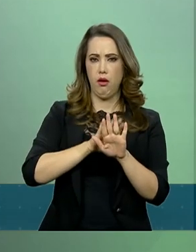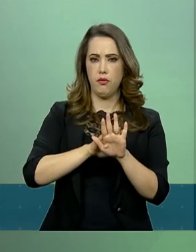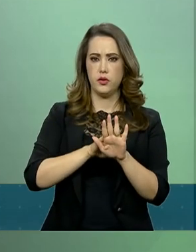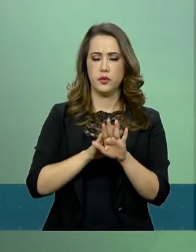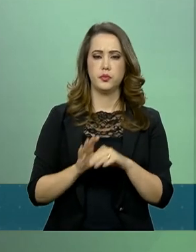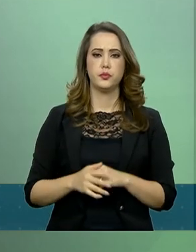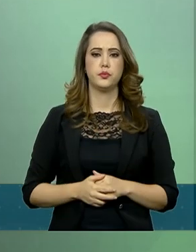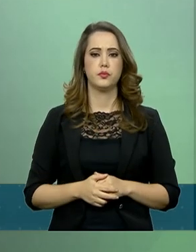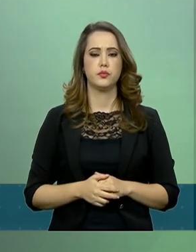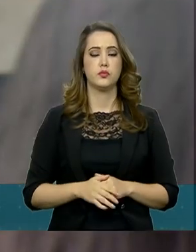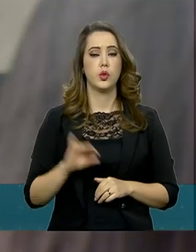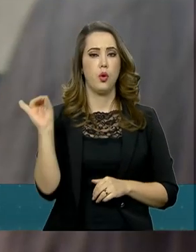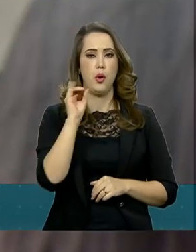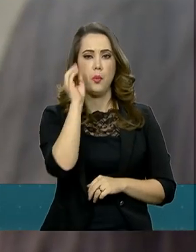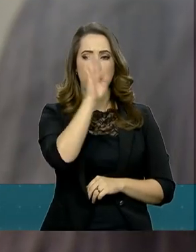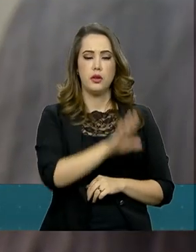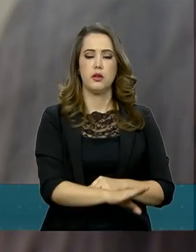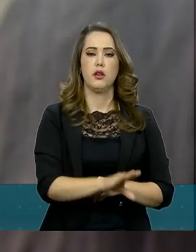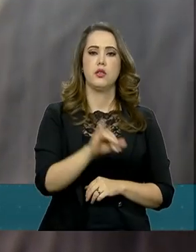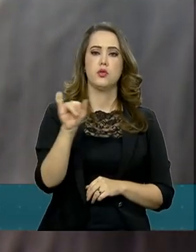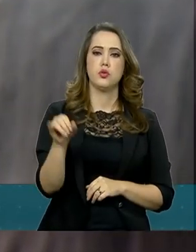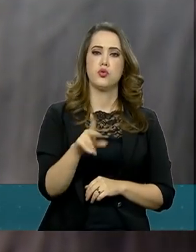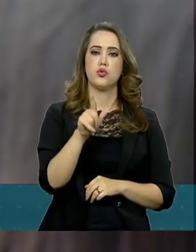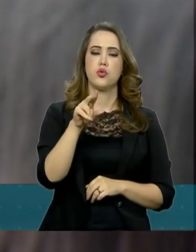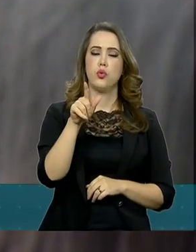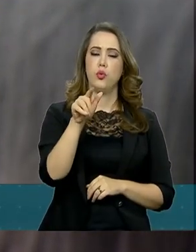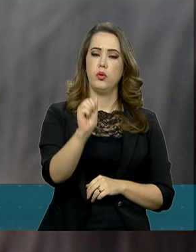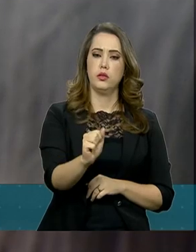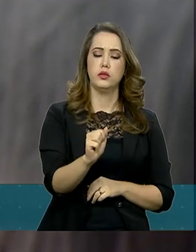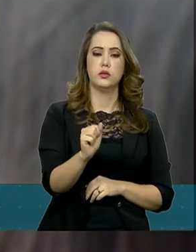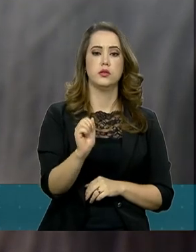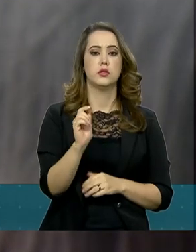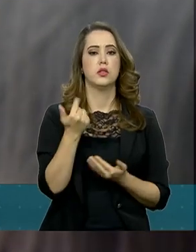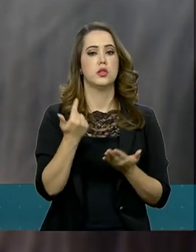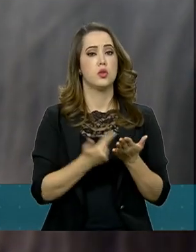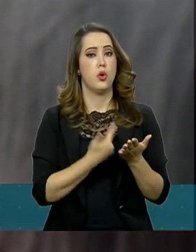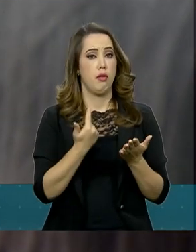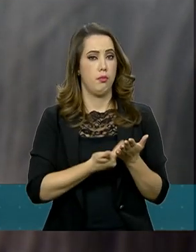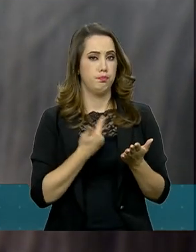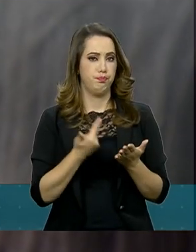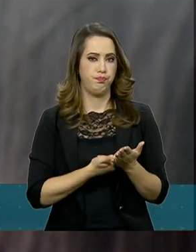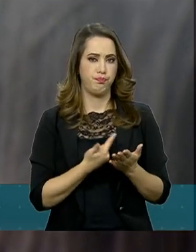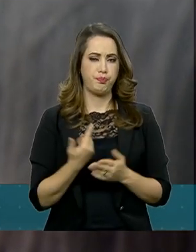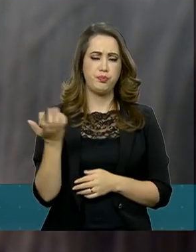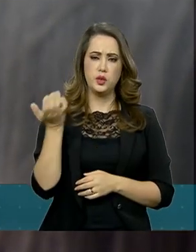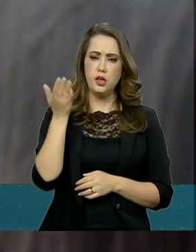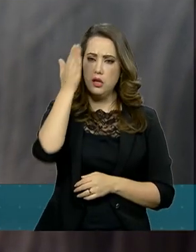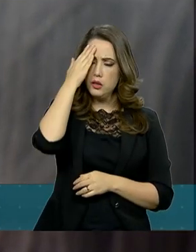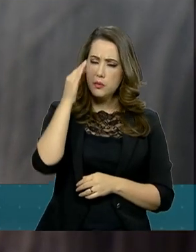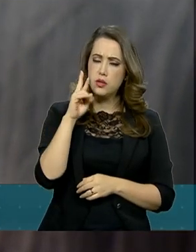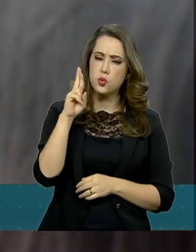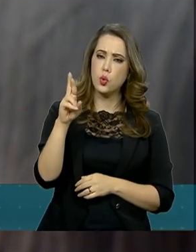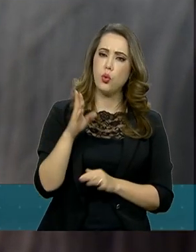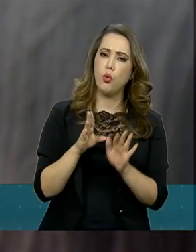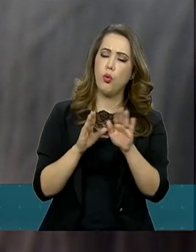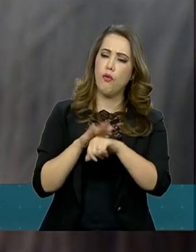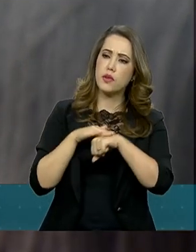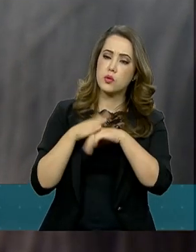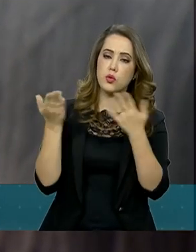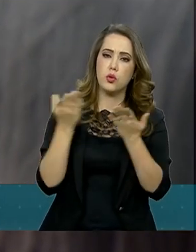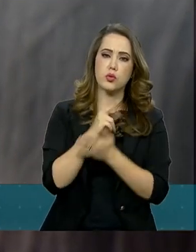estar vazio linha do estadão tudo bom julho tudo bem eu queria saber se o senhor conversou hoje com o presidente sobre a possibilidade